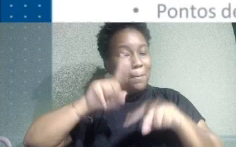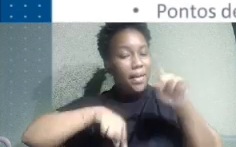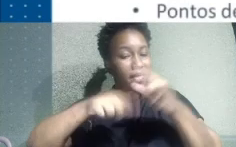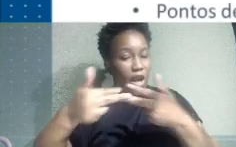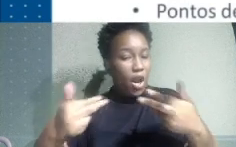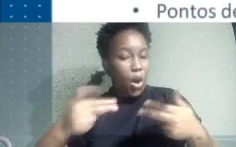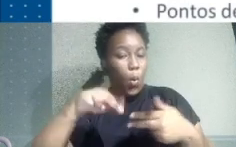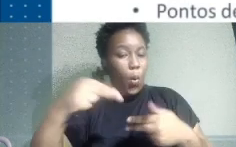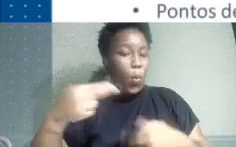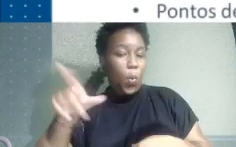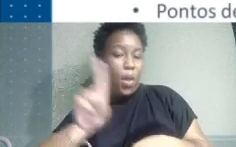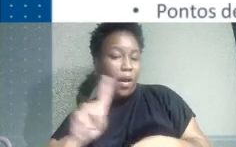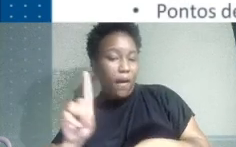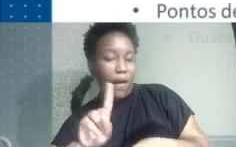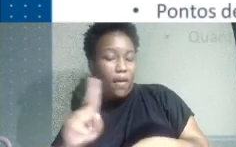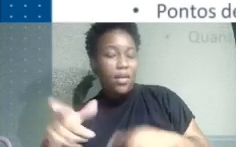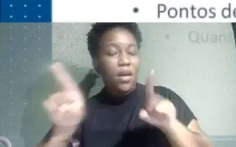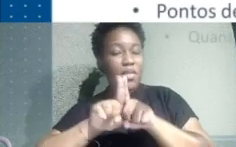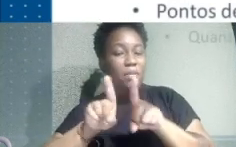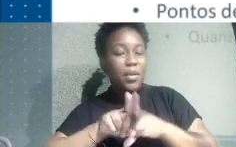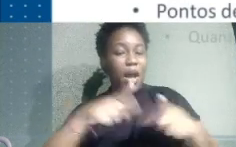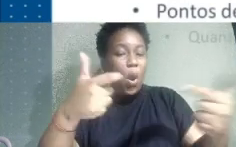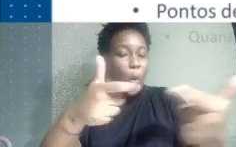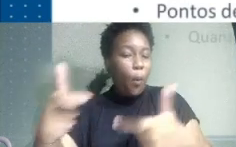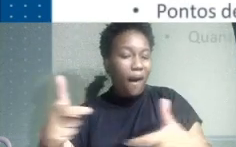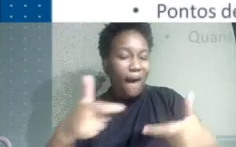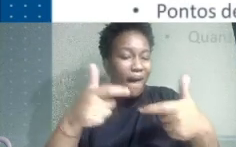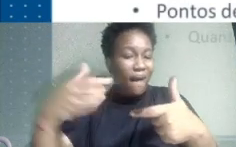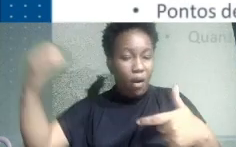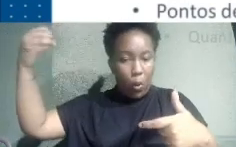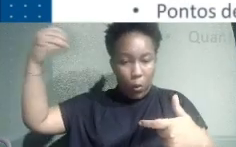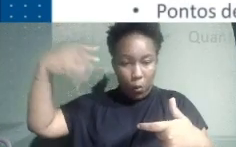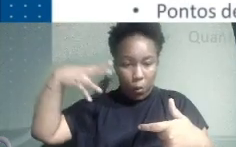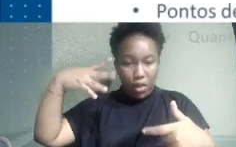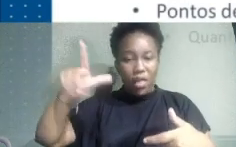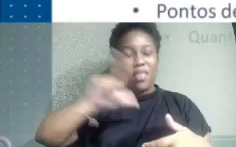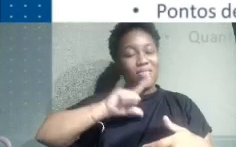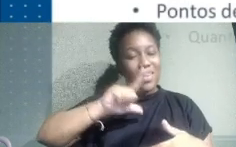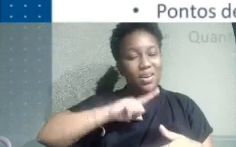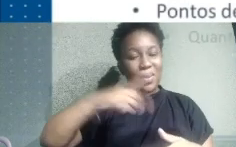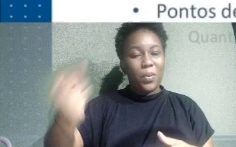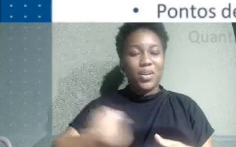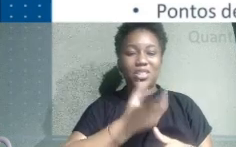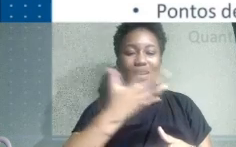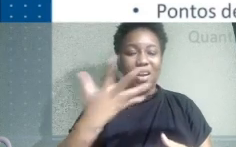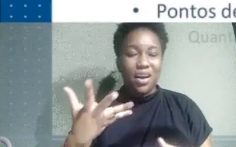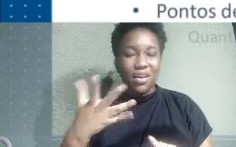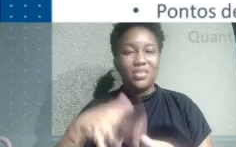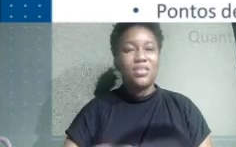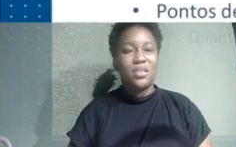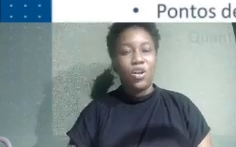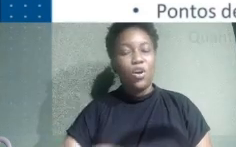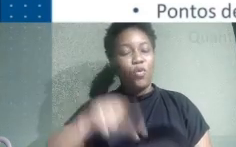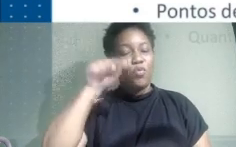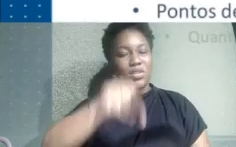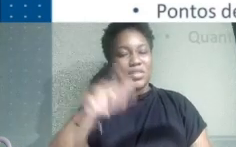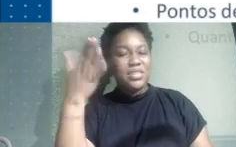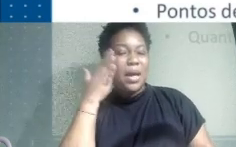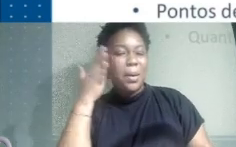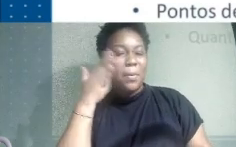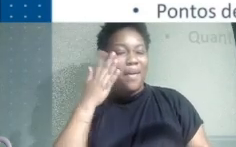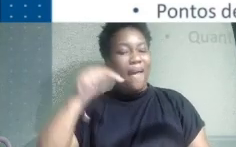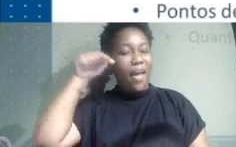O que mais? Pontos de iluminação. Existe uma quantidade mínima conforme a área do cômodo. Então para saber se aquela